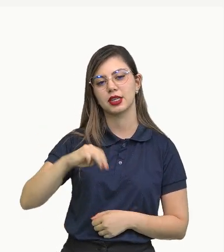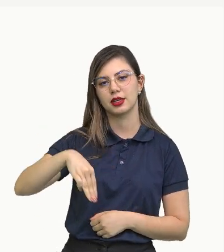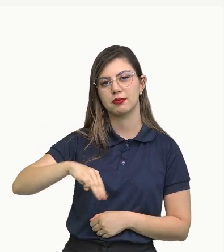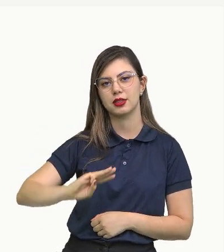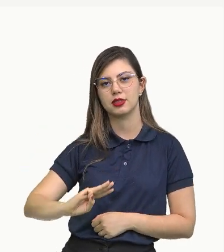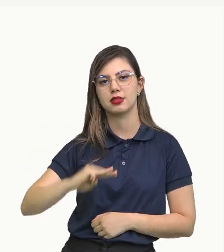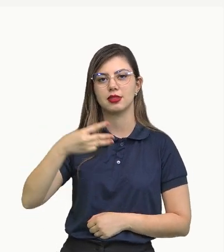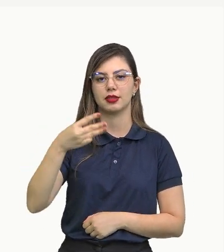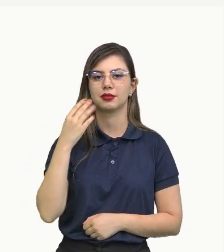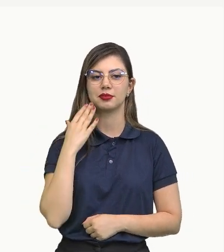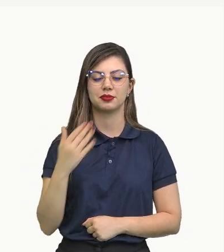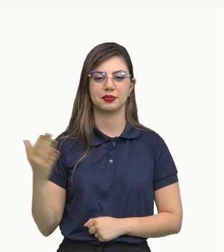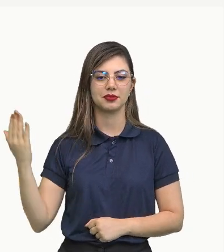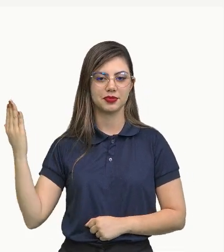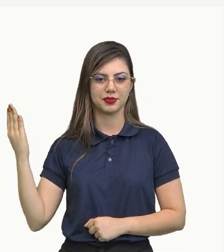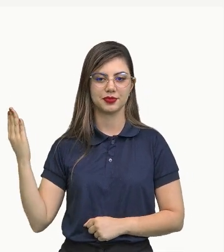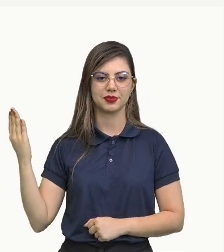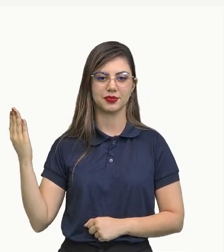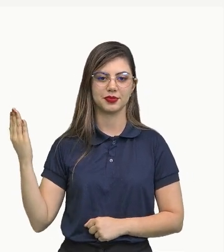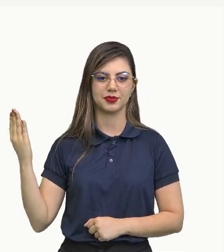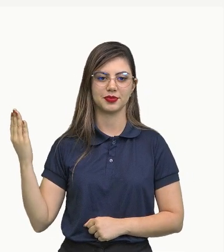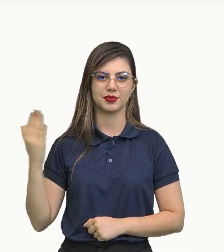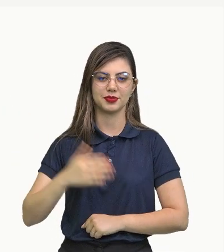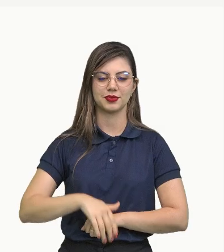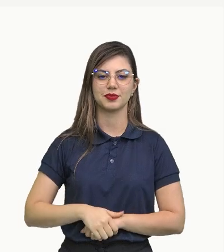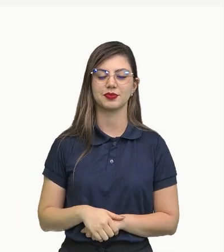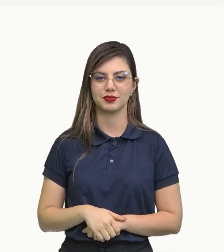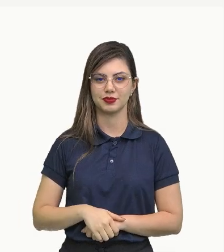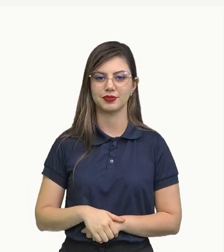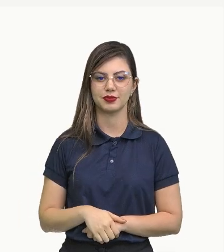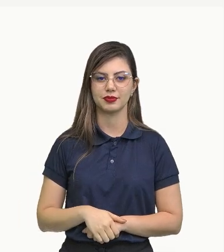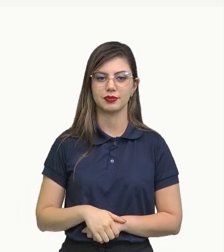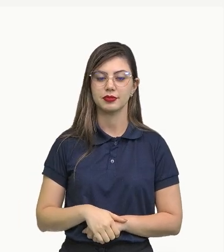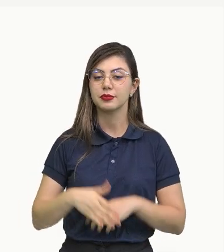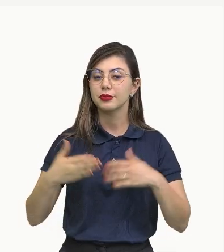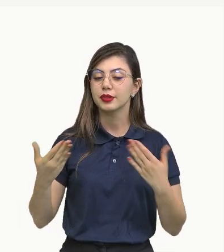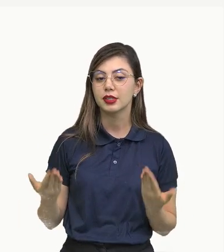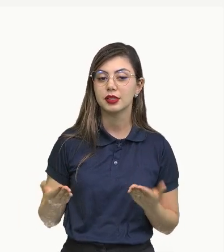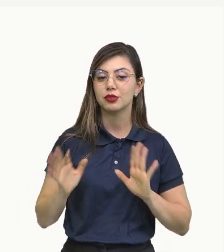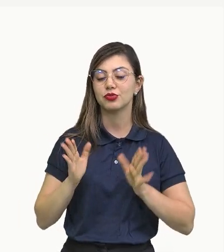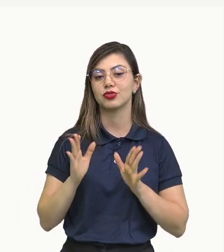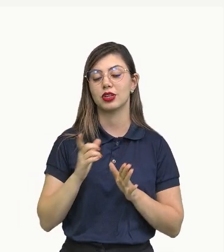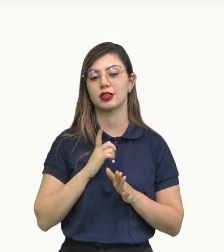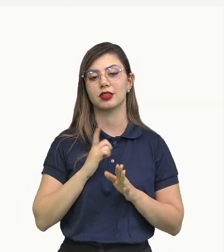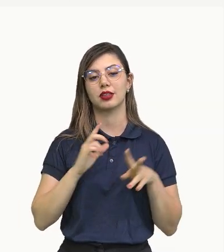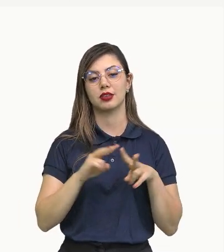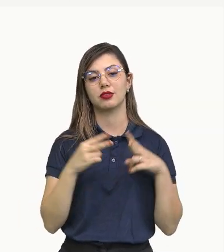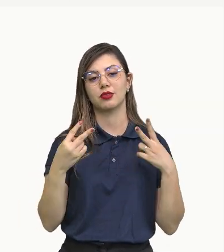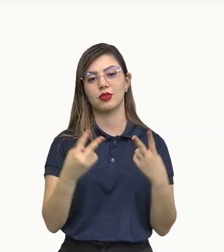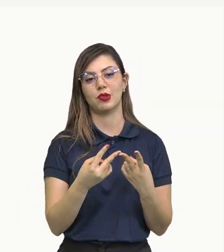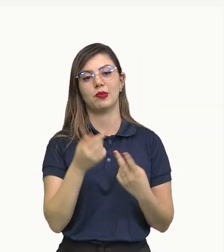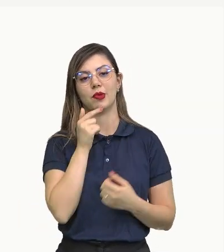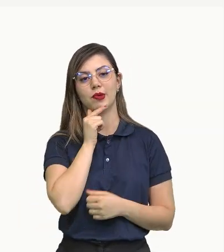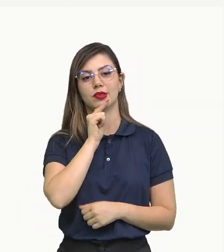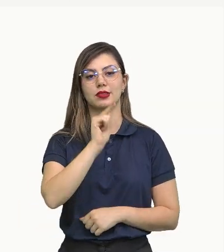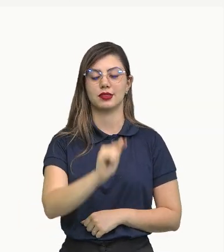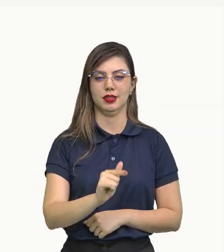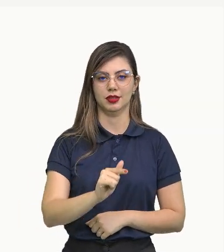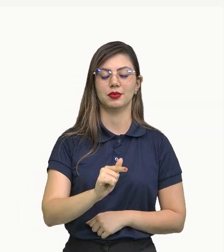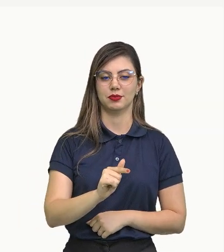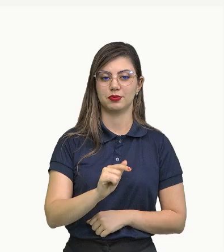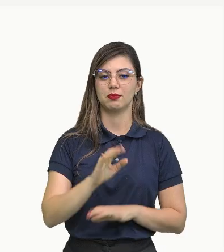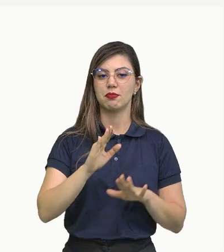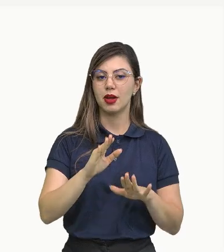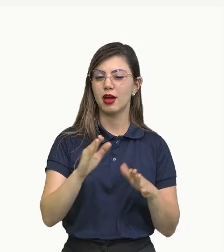que ele é elevado a 3. Então, daqui já sai mais uma relaçãozinha